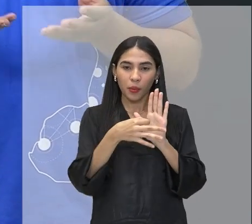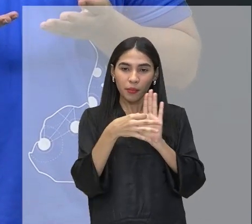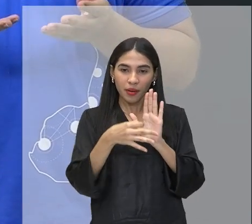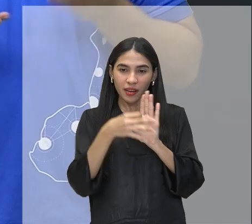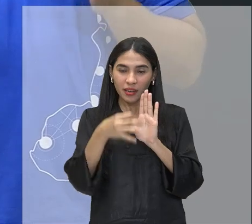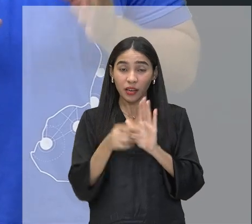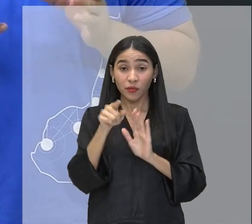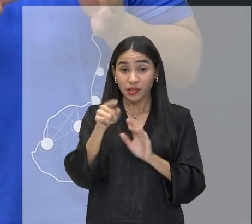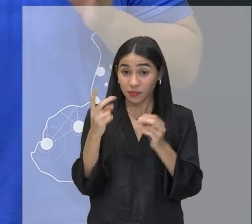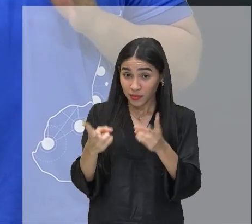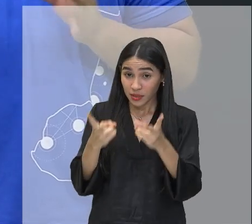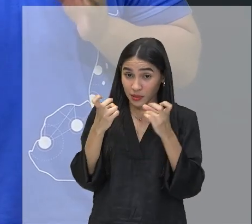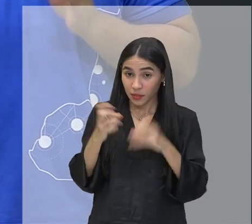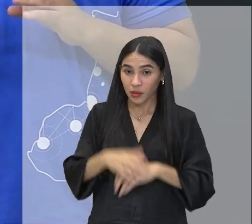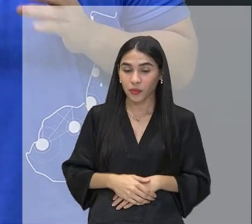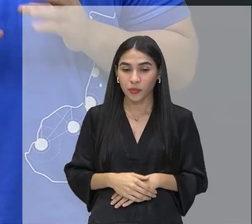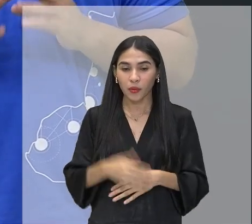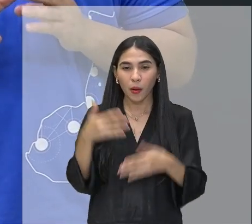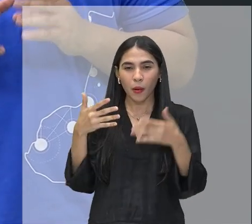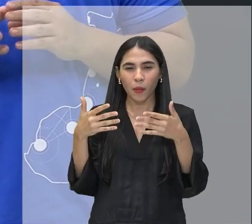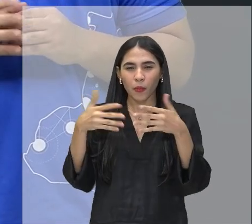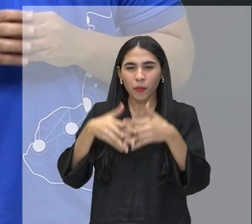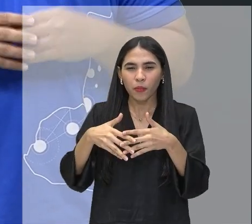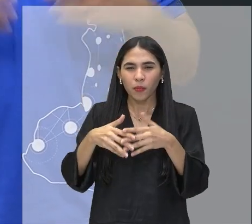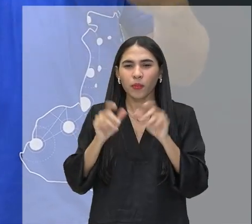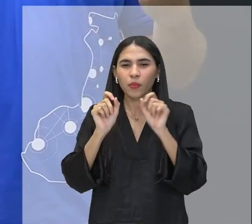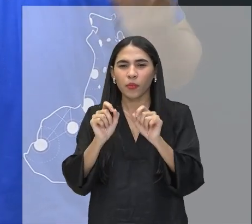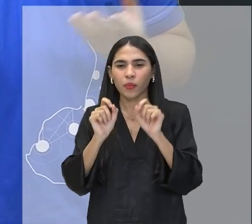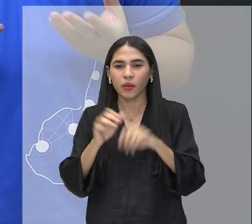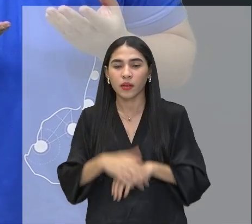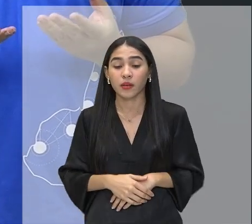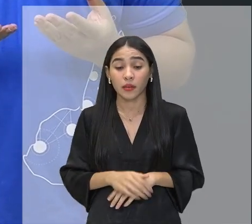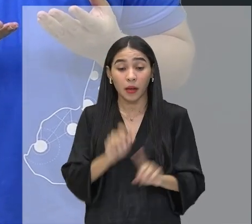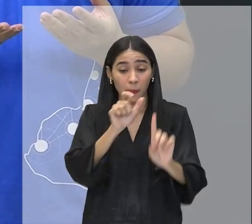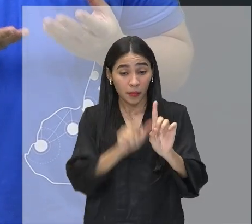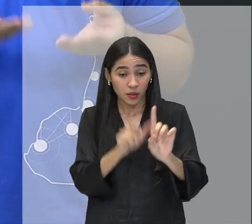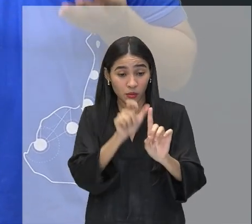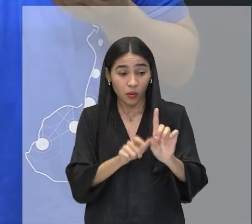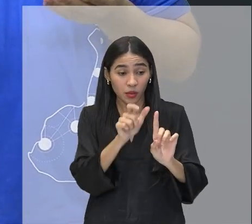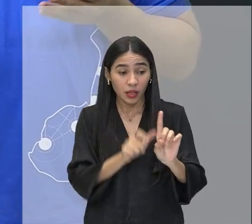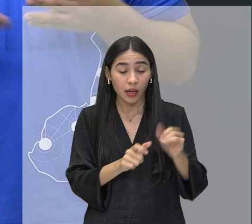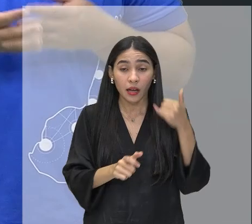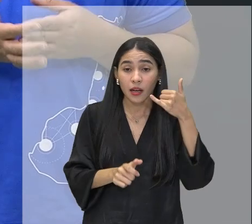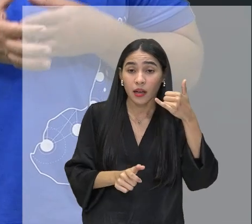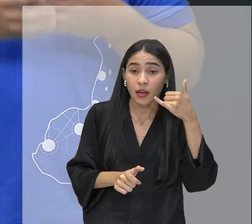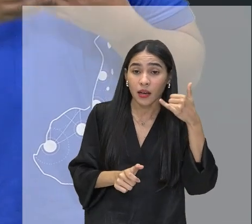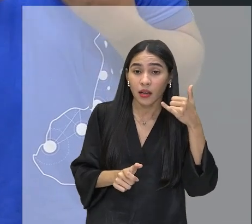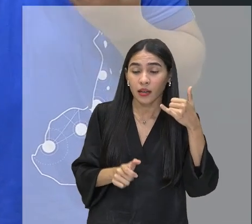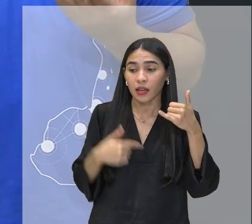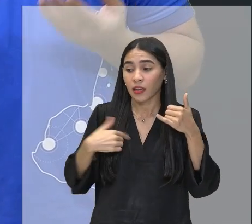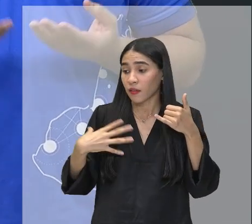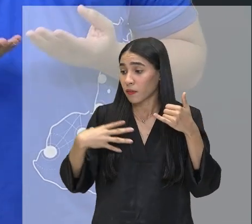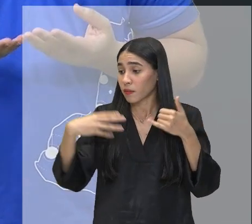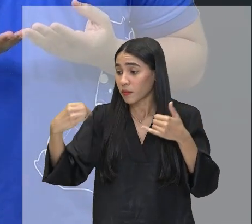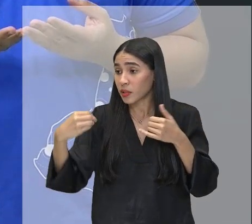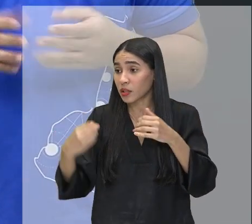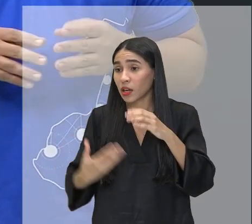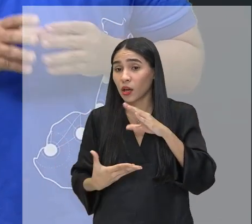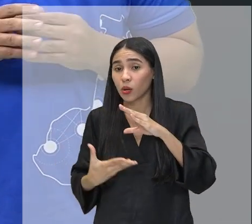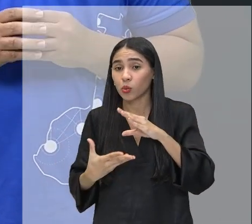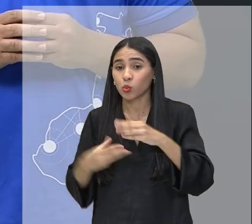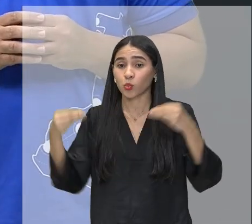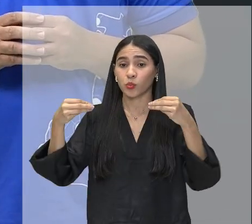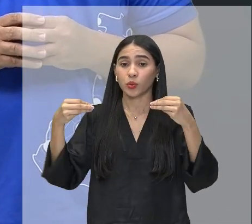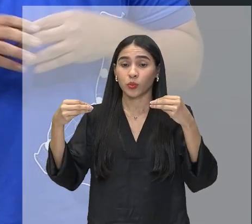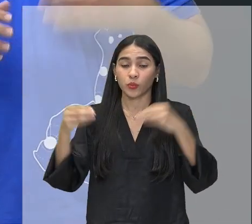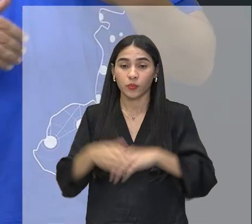Você percebeu que o conflito surge justamente quando a personagem recebe uma ligação e ela diz: minha filha sumiu. E